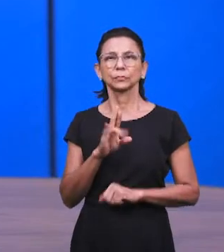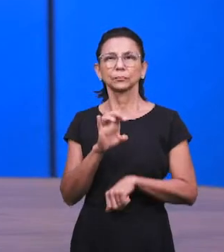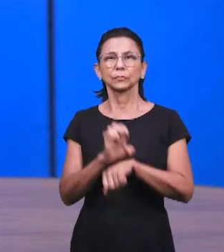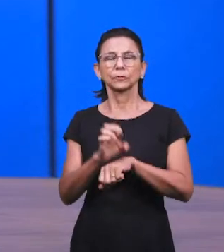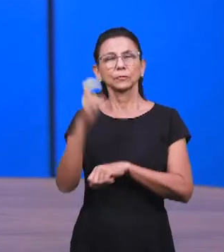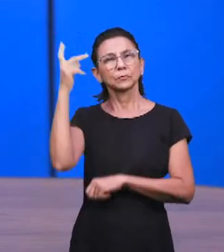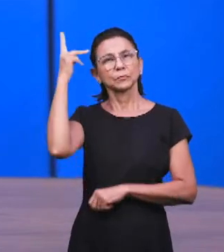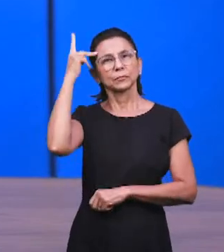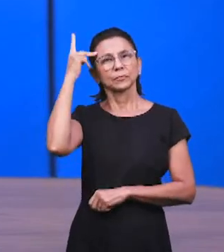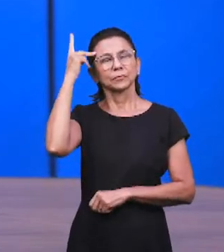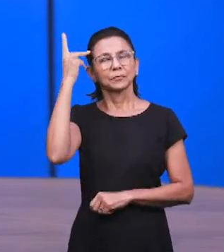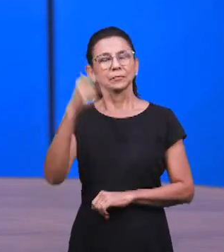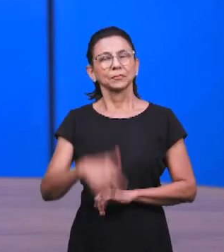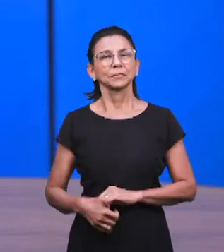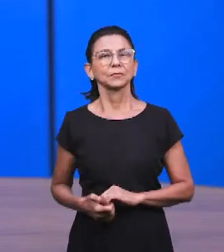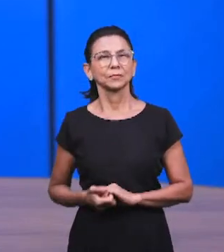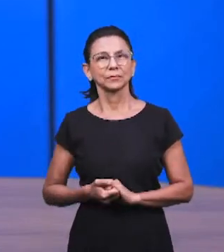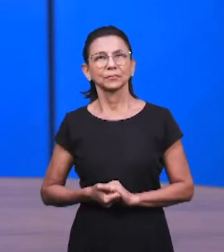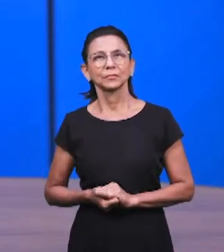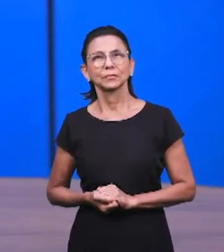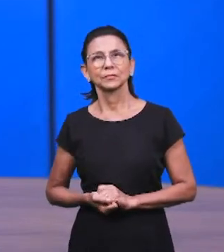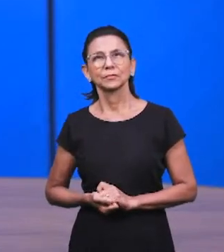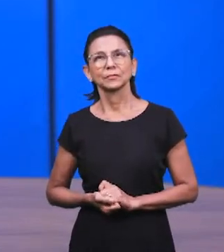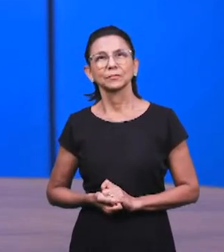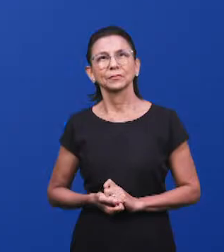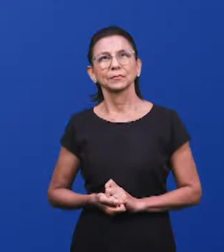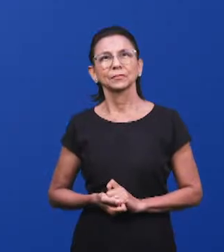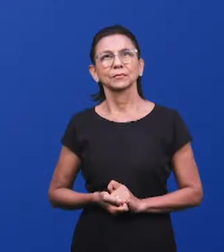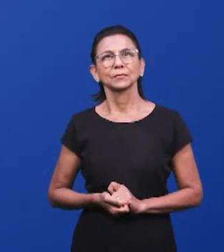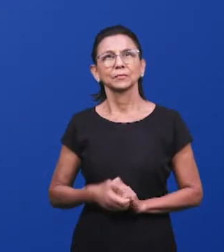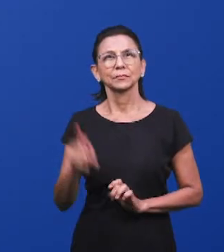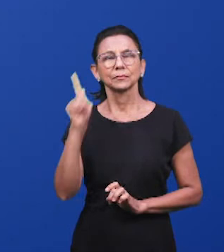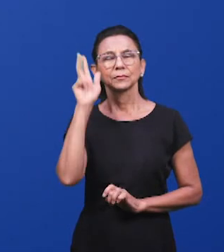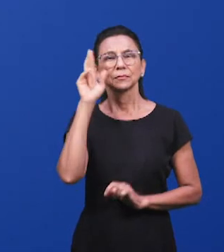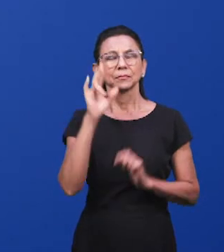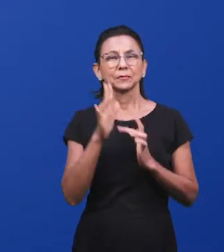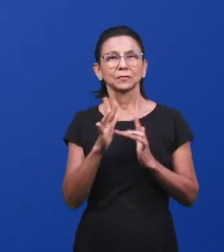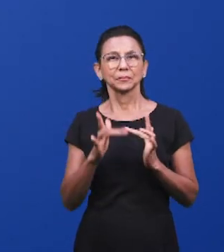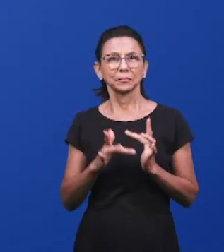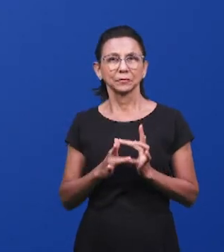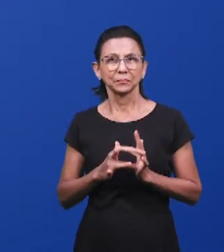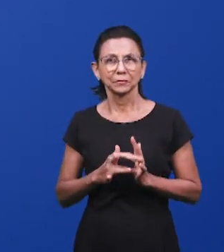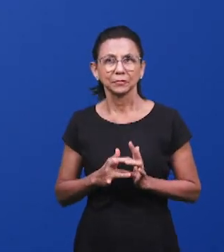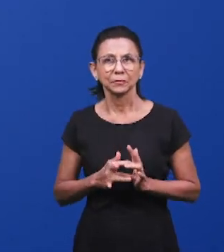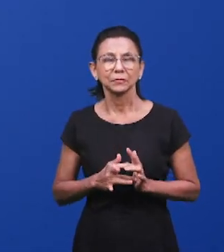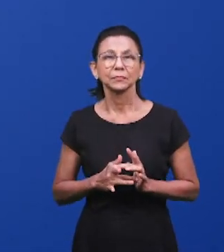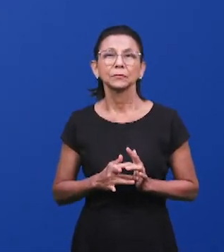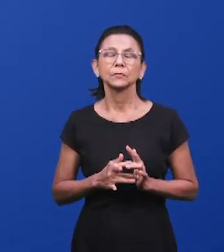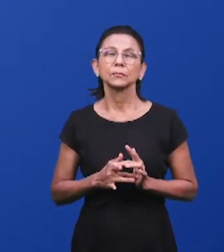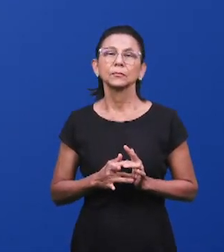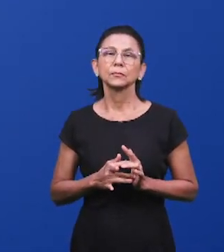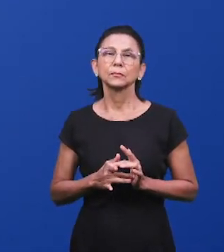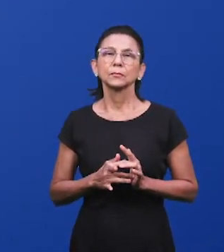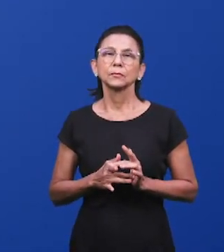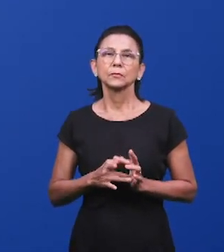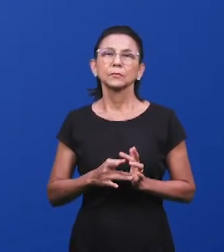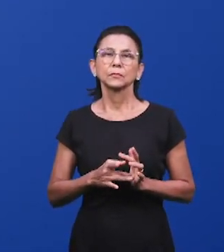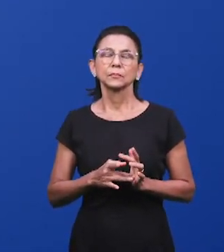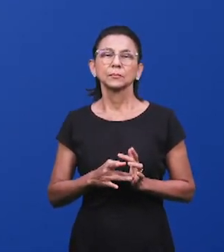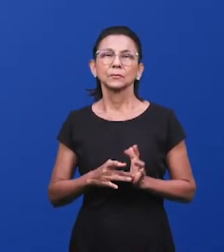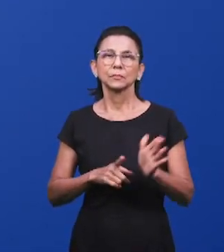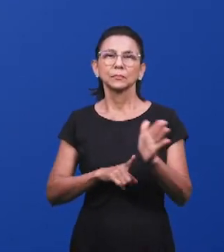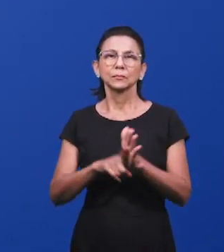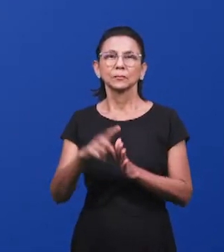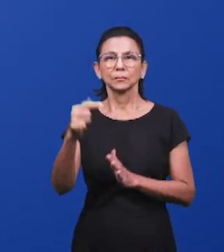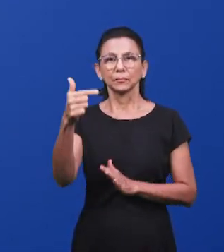no estado de São Paulo. Alessandro, a paz do Senhor, meu irmão. A paz do Senhor Jesus, irmãos. Respondendo à pergunta de número 7, quem